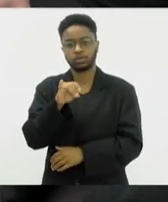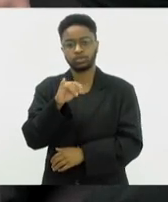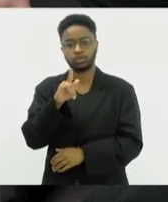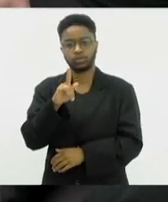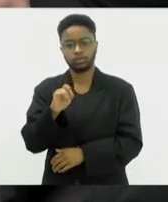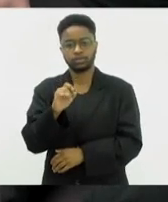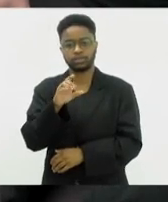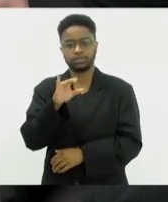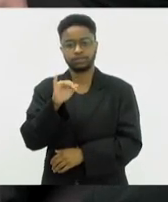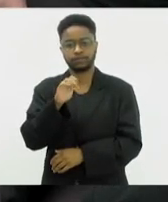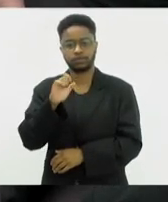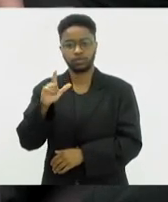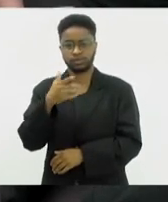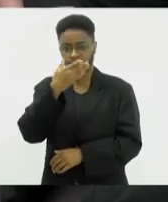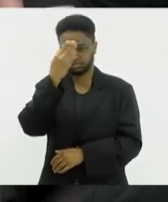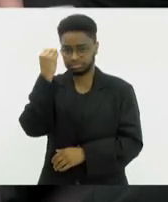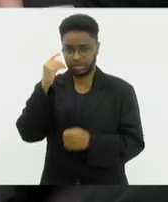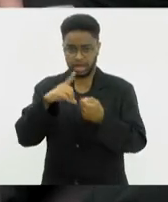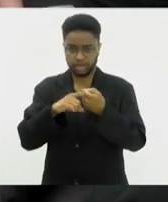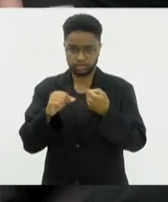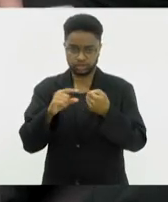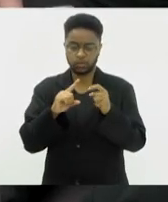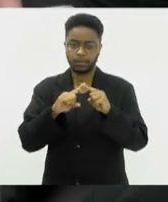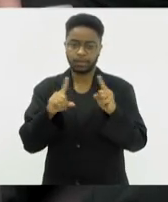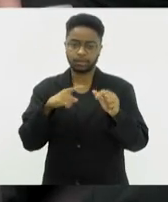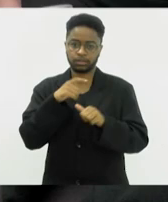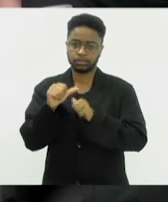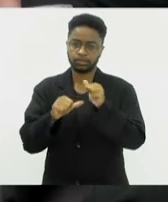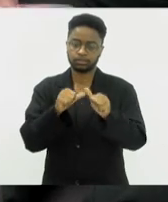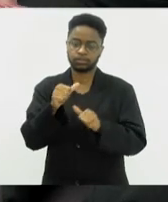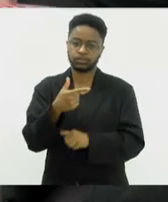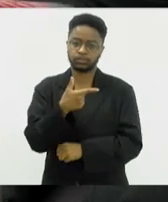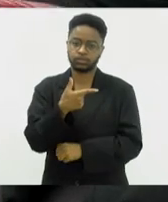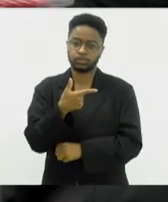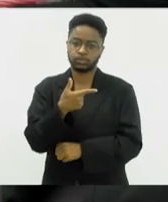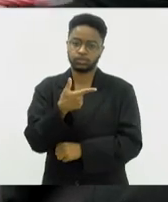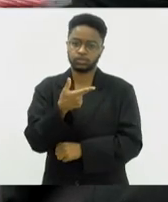qual o artigo. Mas foi na reforma de